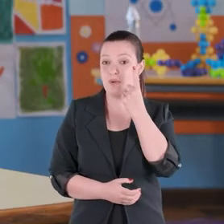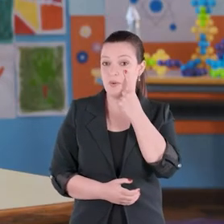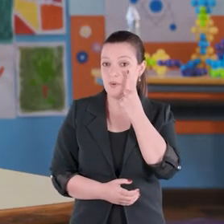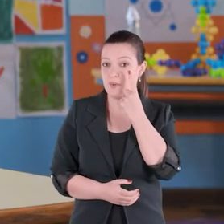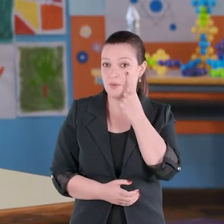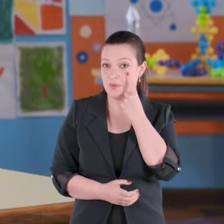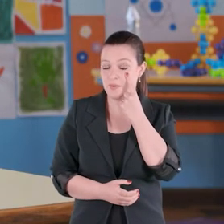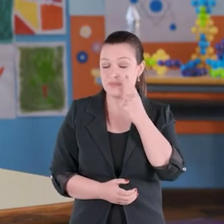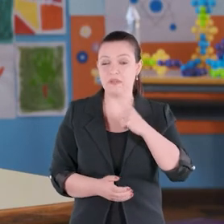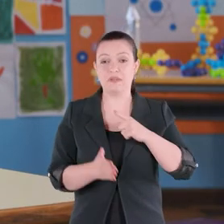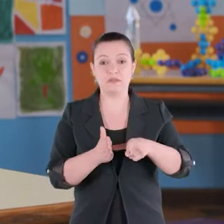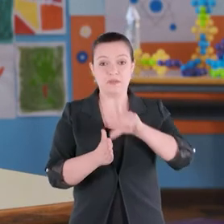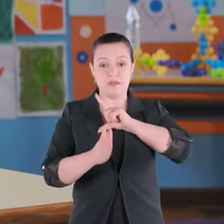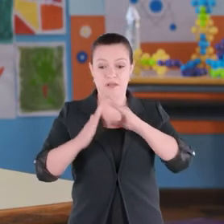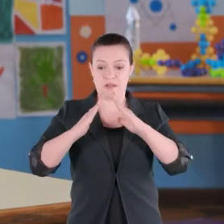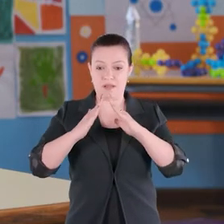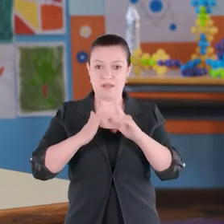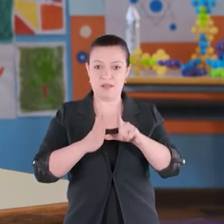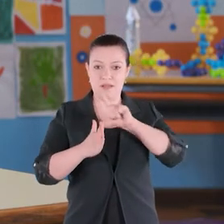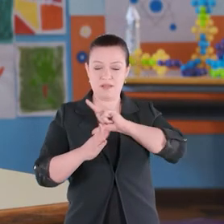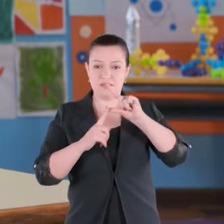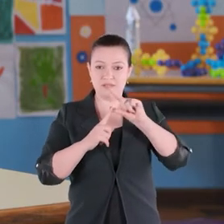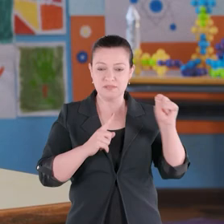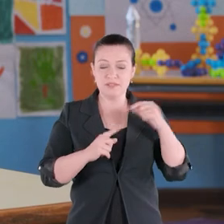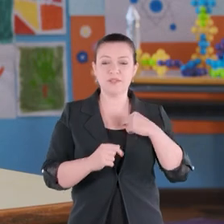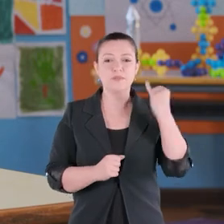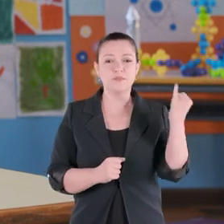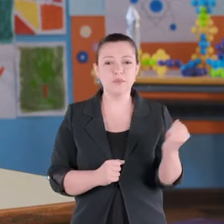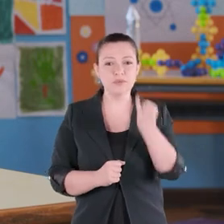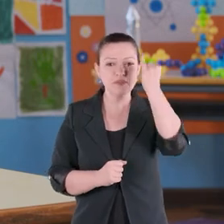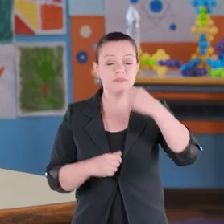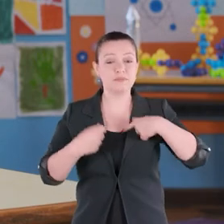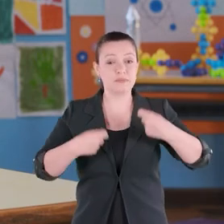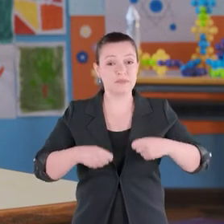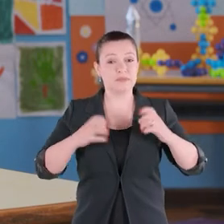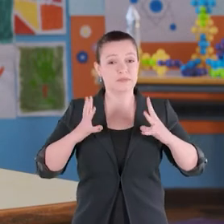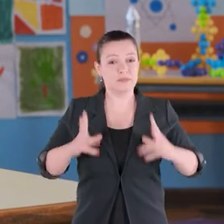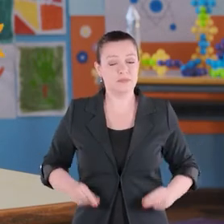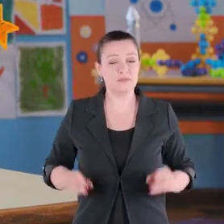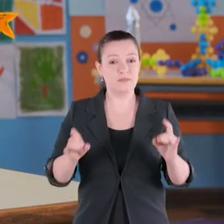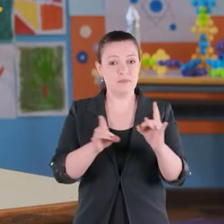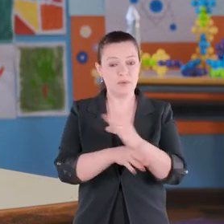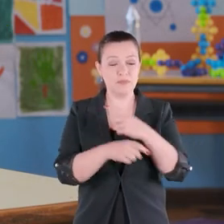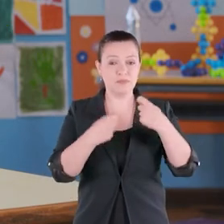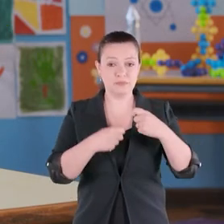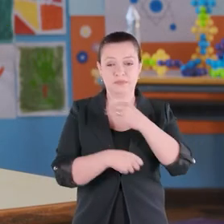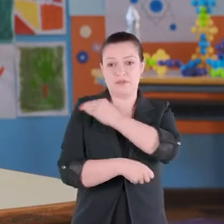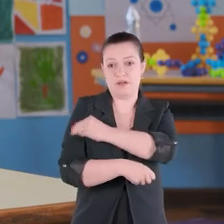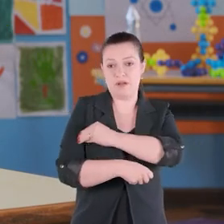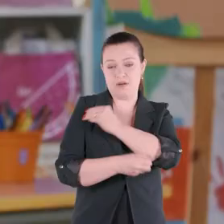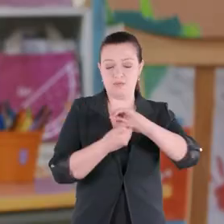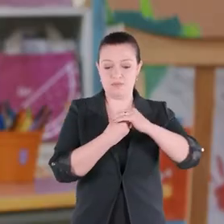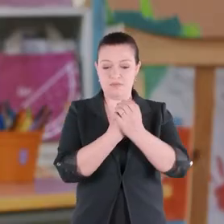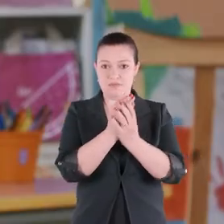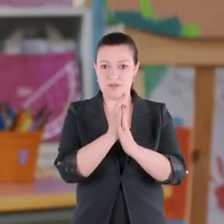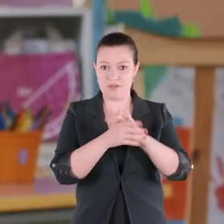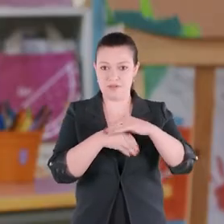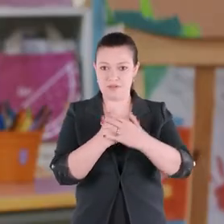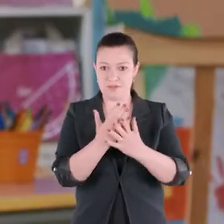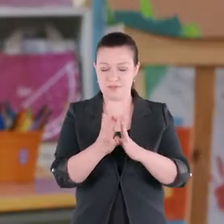Olha só, antes de sair de casa, é importante que você esteja pronto, com o álcool em gel nas mãos.